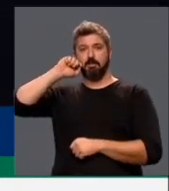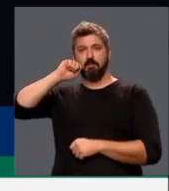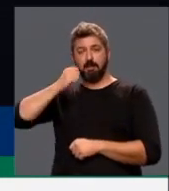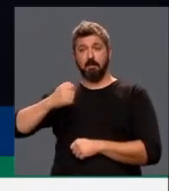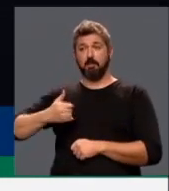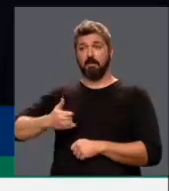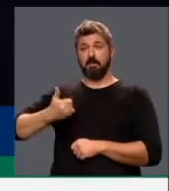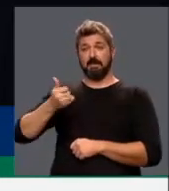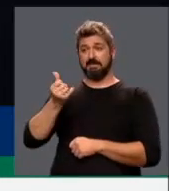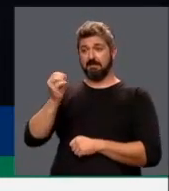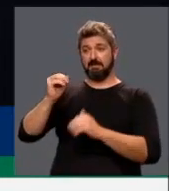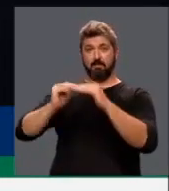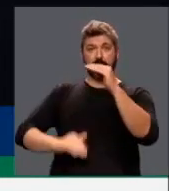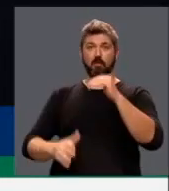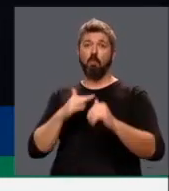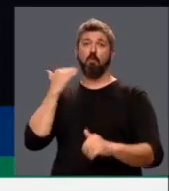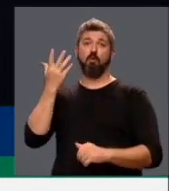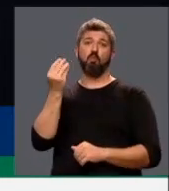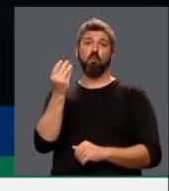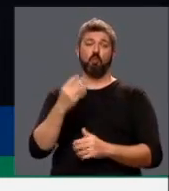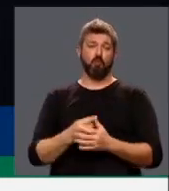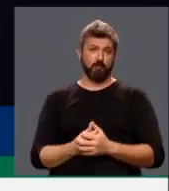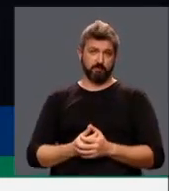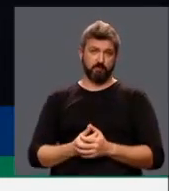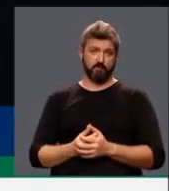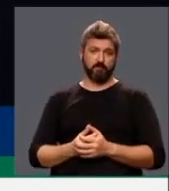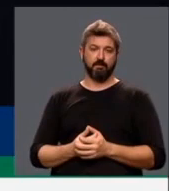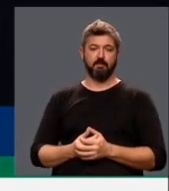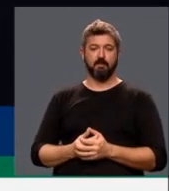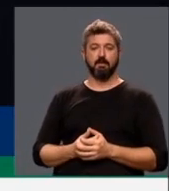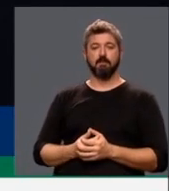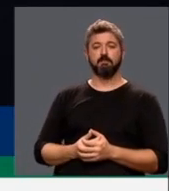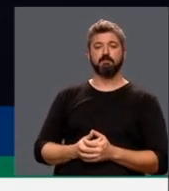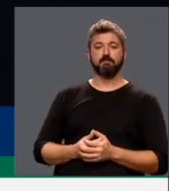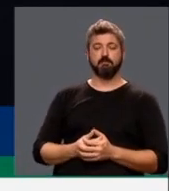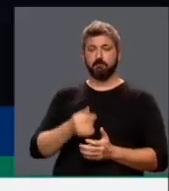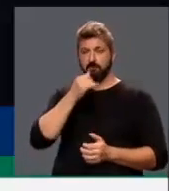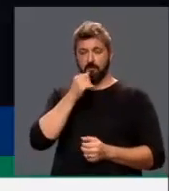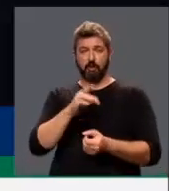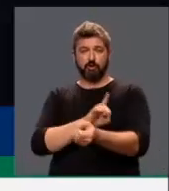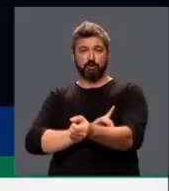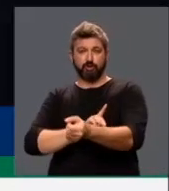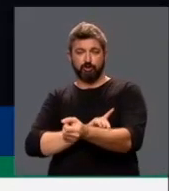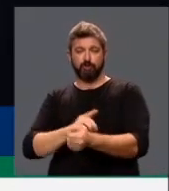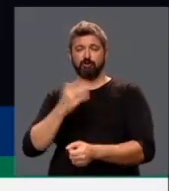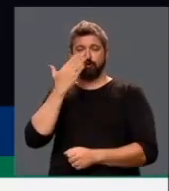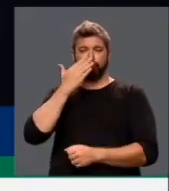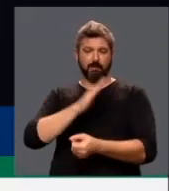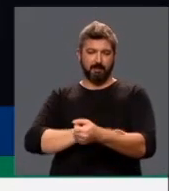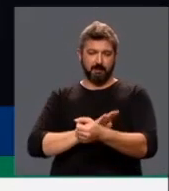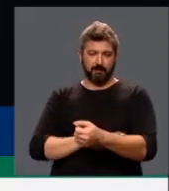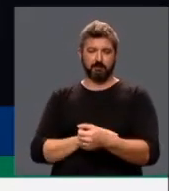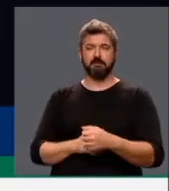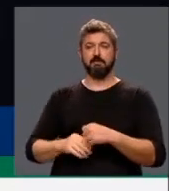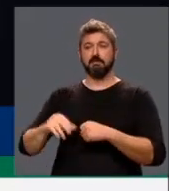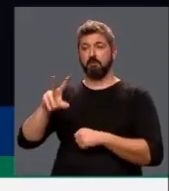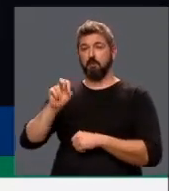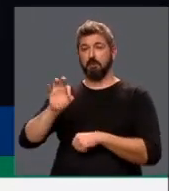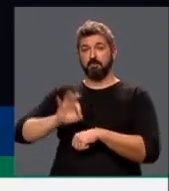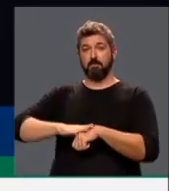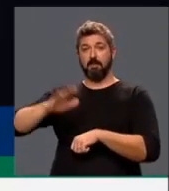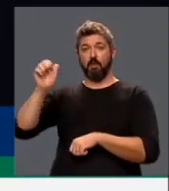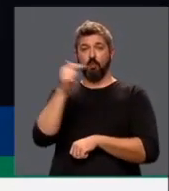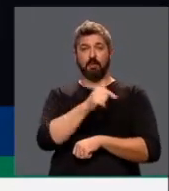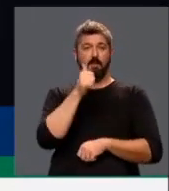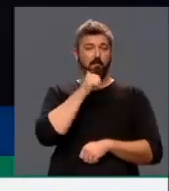anos. Né? Então, quando a gente olha dos indicadores de saúde que a diabetes atinge mulheres negras 50% a mais do que mulheres brancas